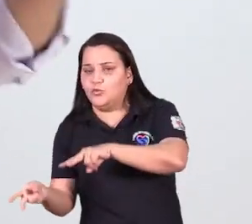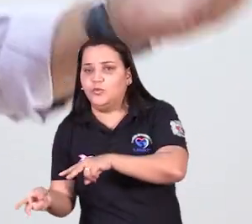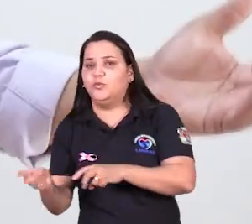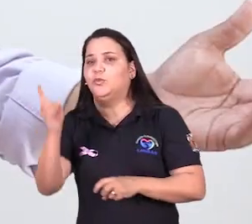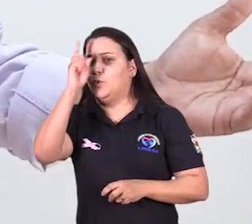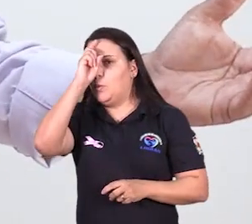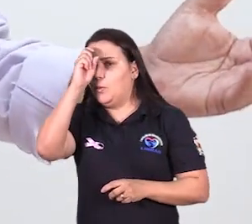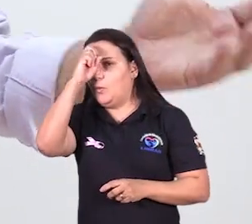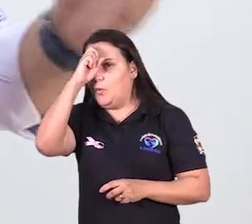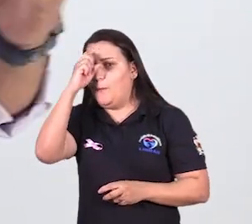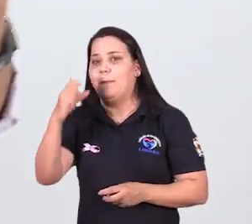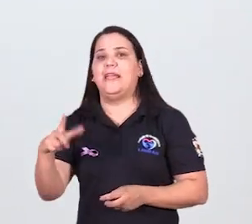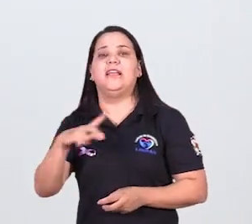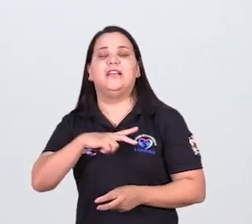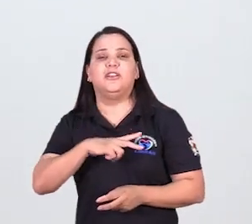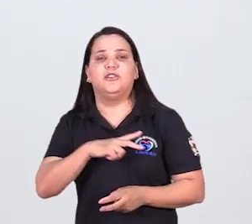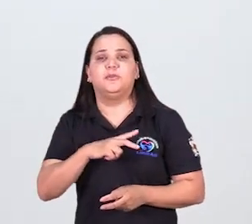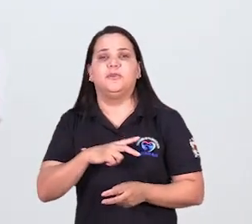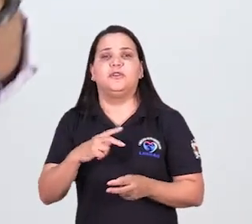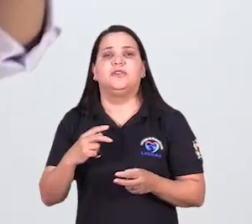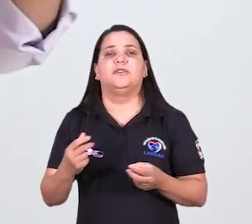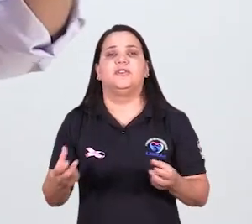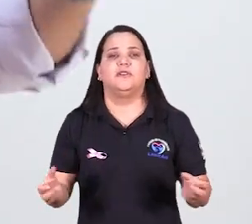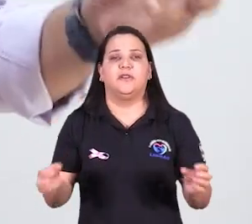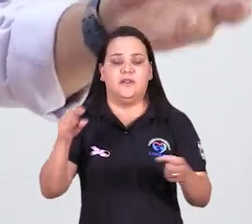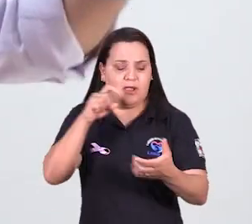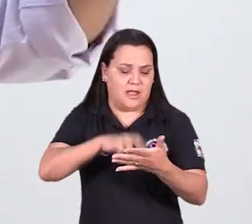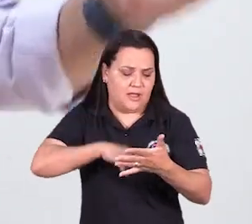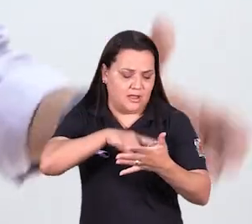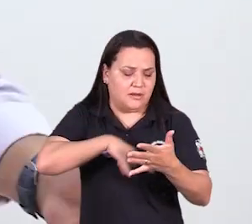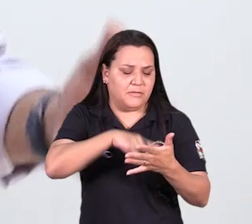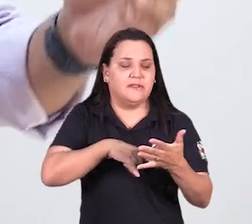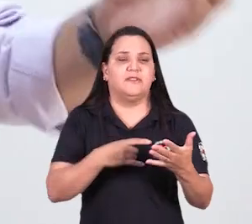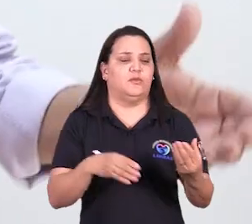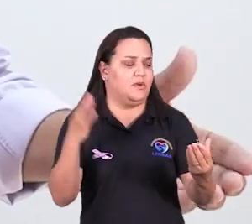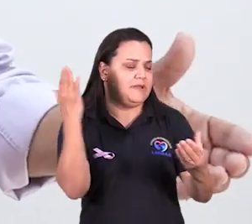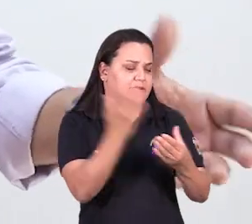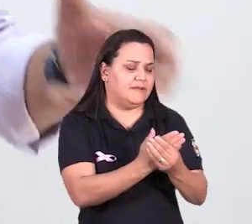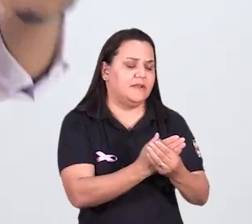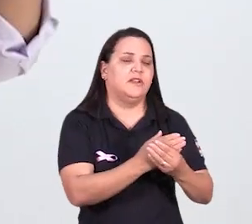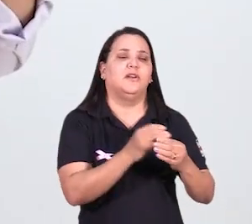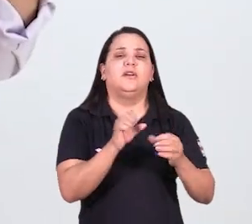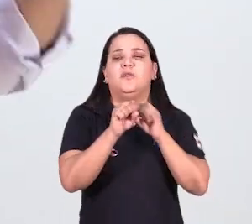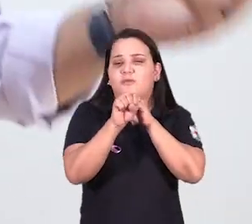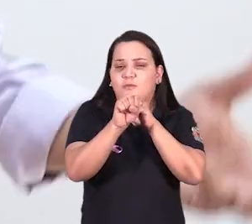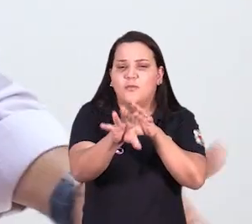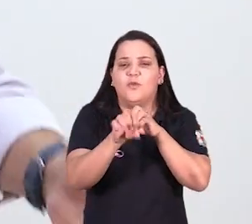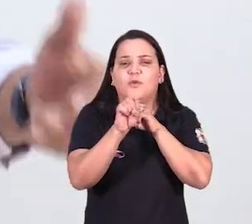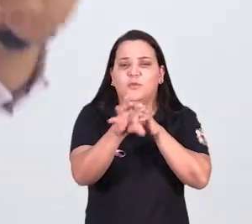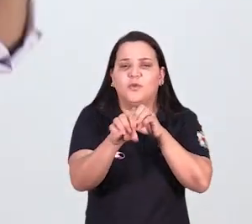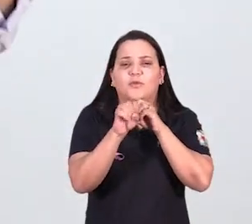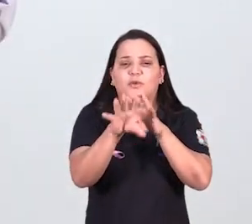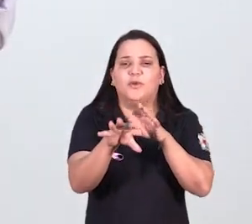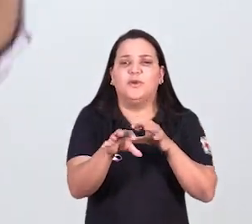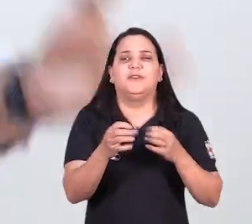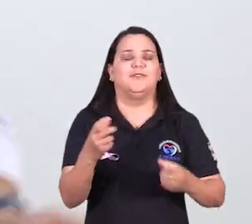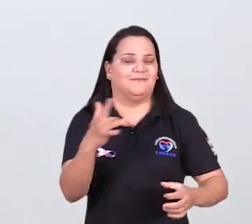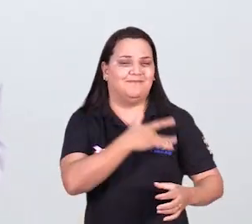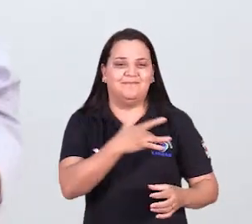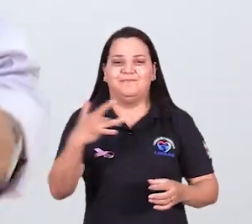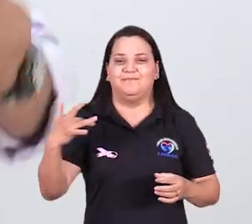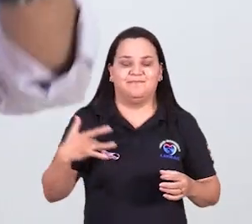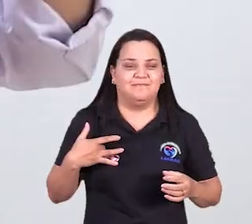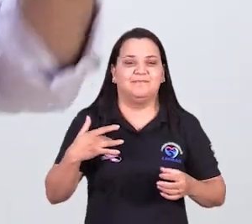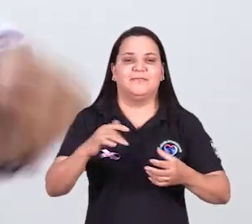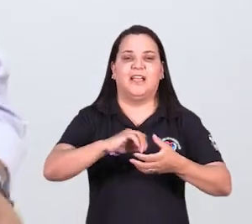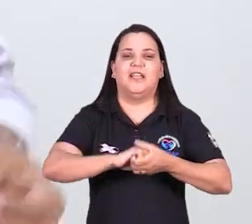SUS e for para um convênio, lá esse cadastro vai ter lá todas as informações médicas suas, o remédio que você toma, os exames